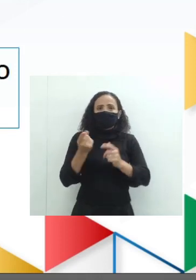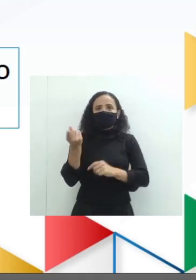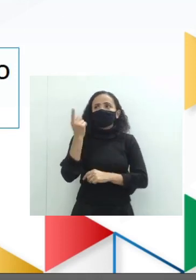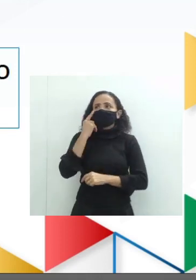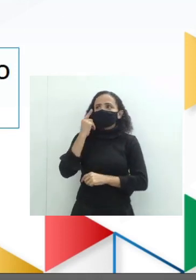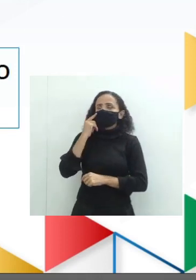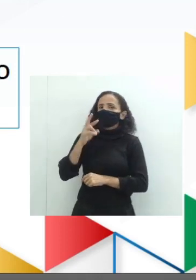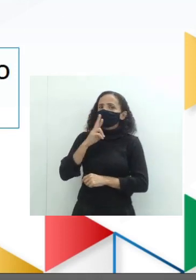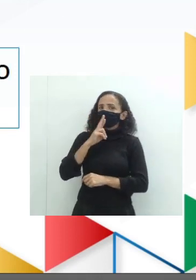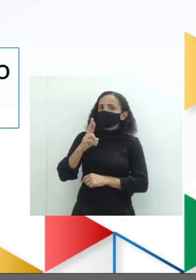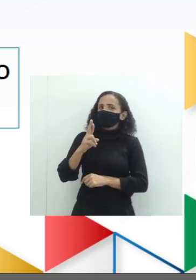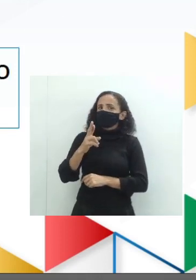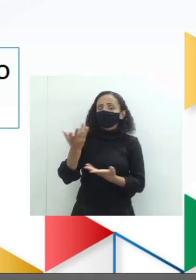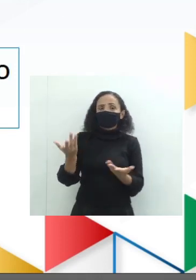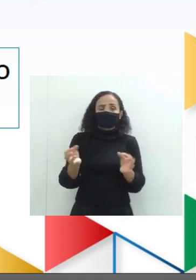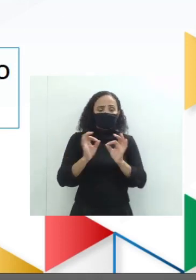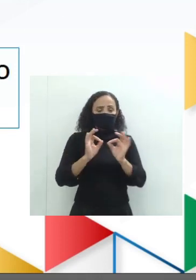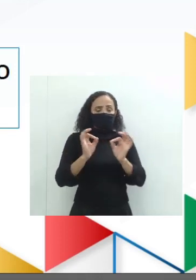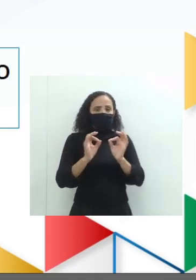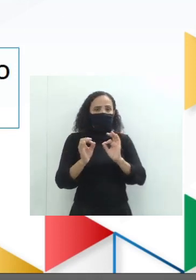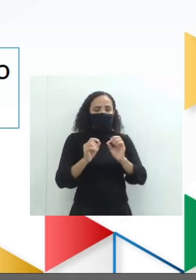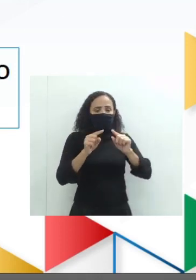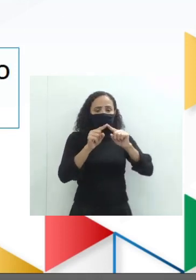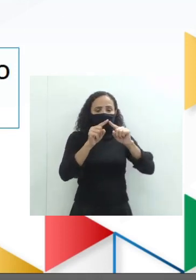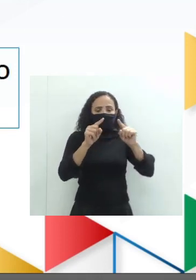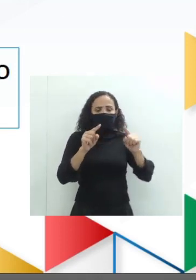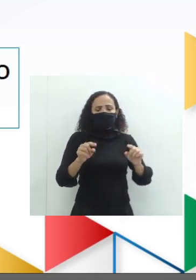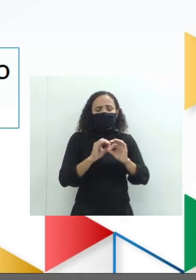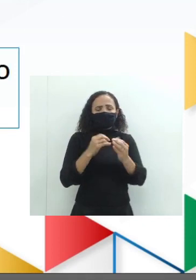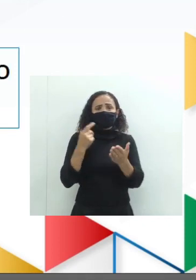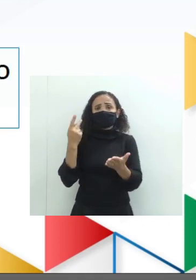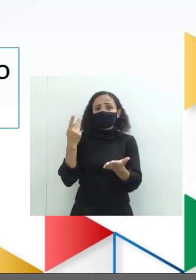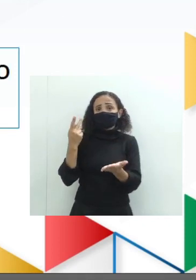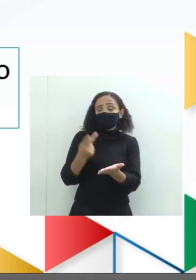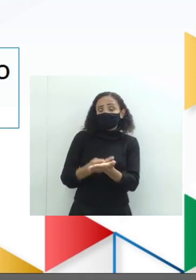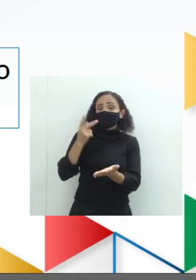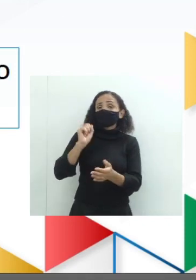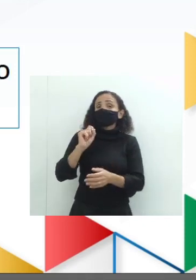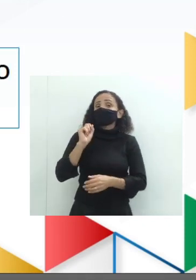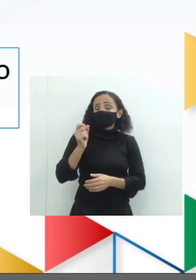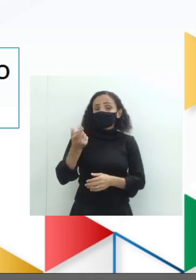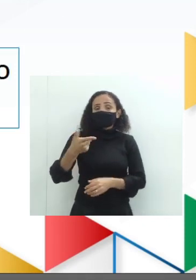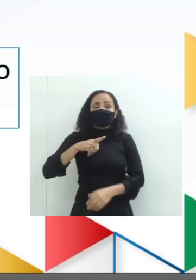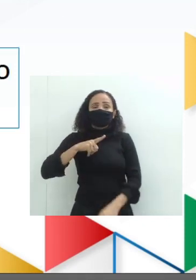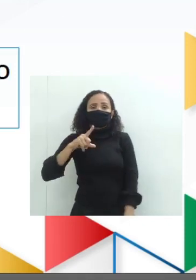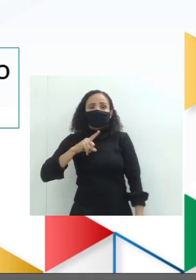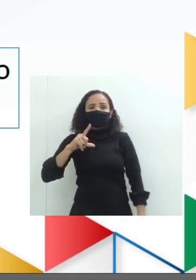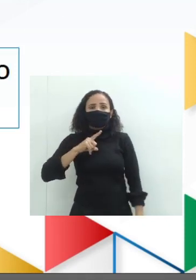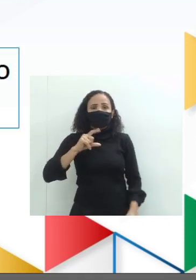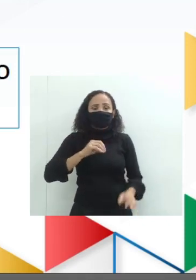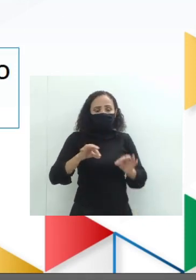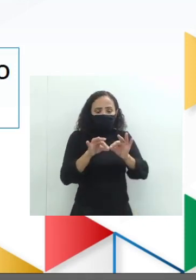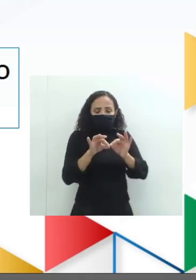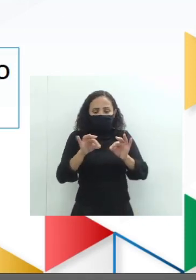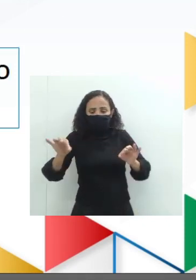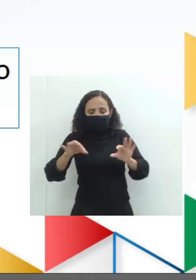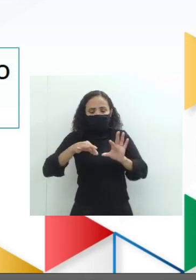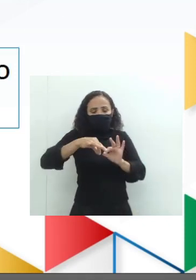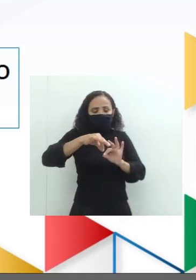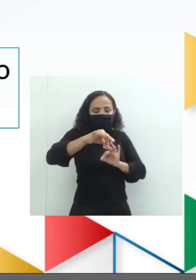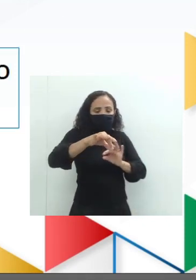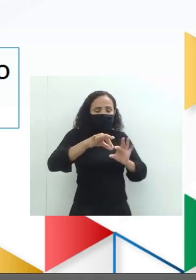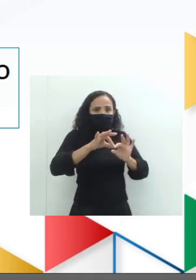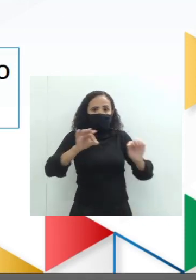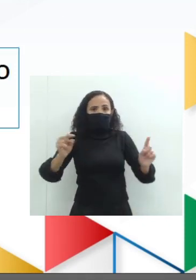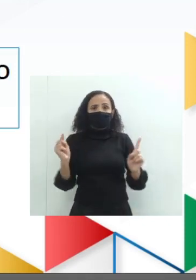obtusângulo. É um triângulo equilátero, ok? É um triângulo que a gente possui medidas bem